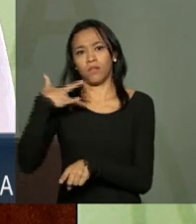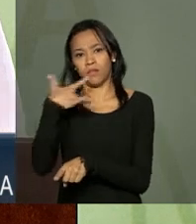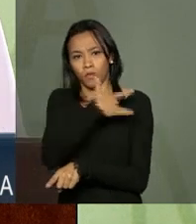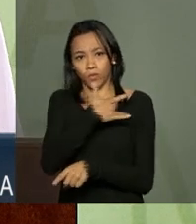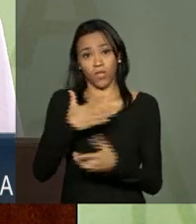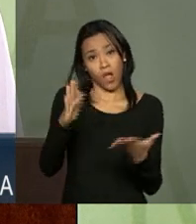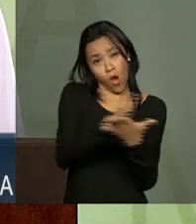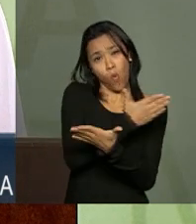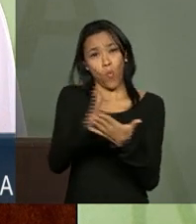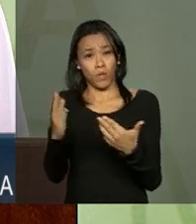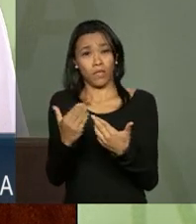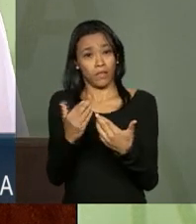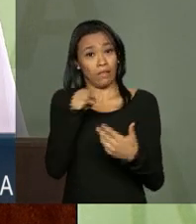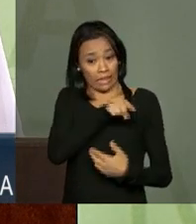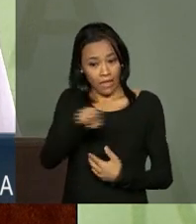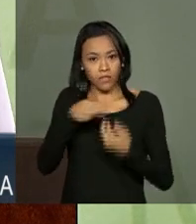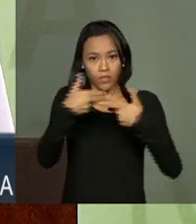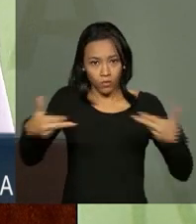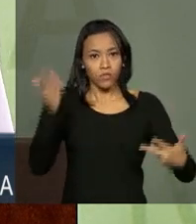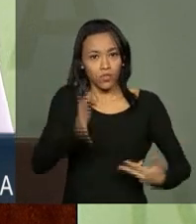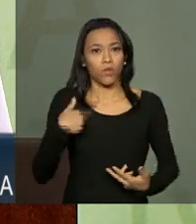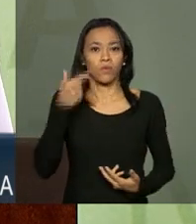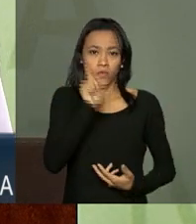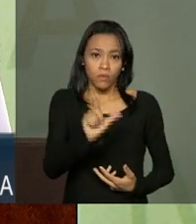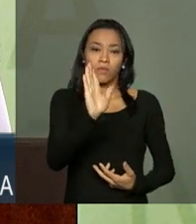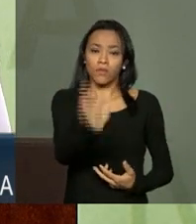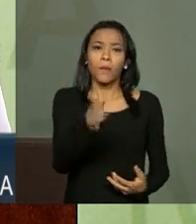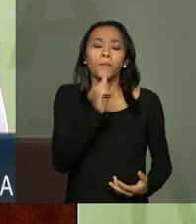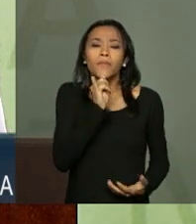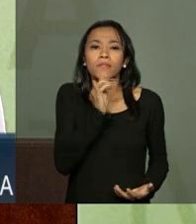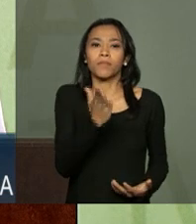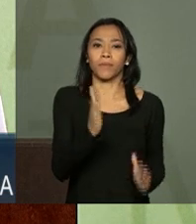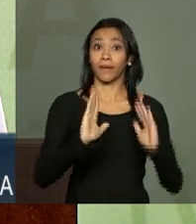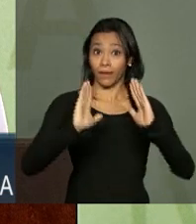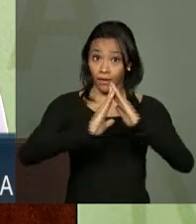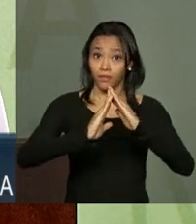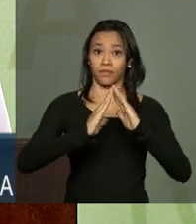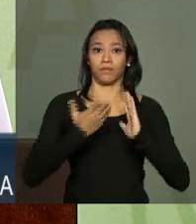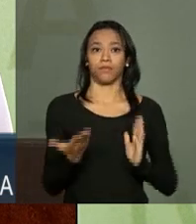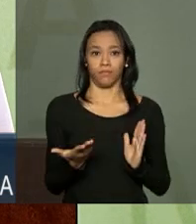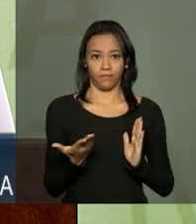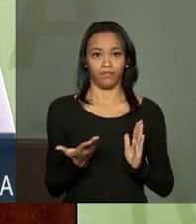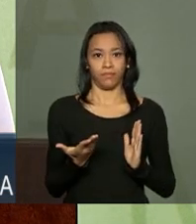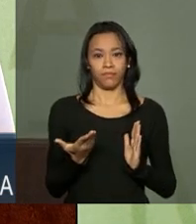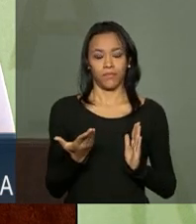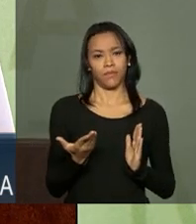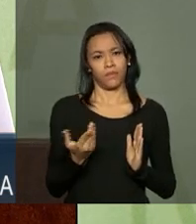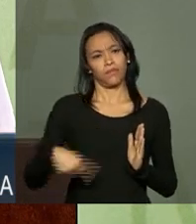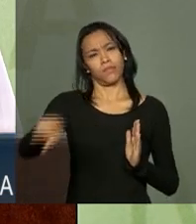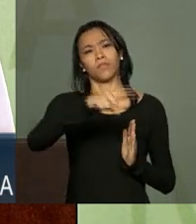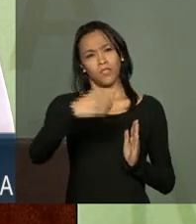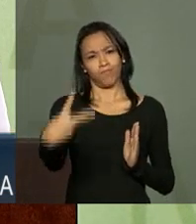dessas coisas nós conquistamos. No caso da moradia digna, há que